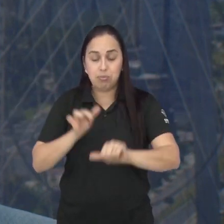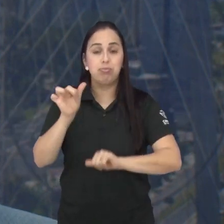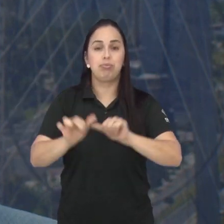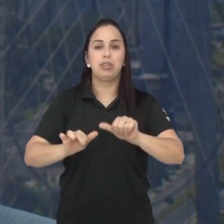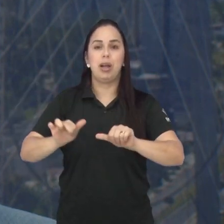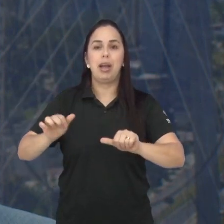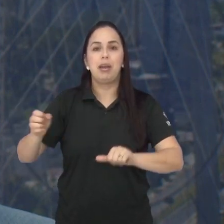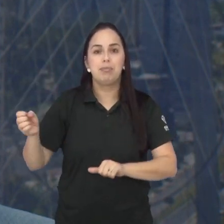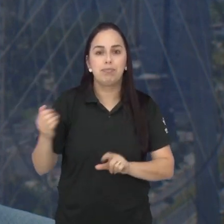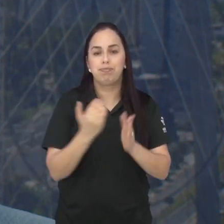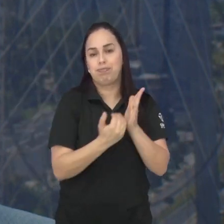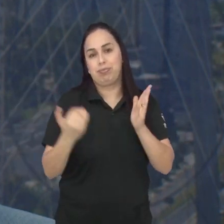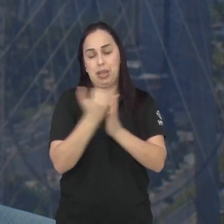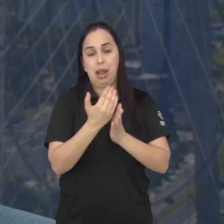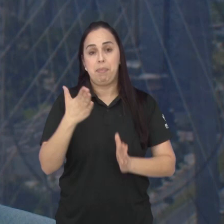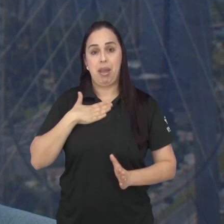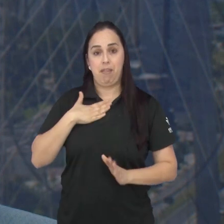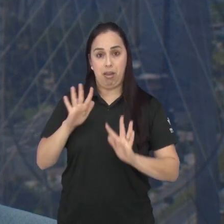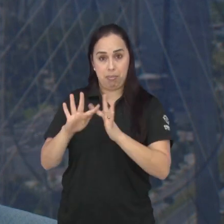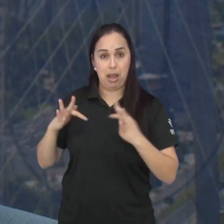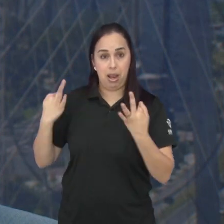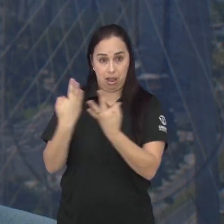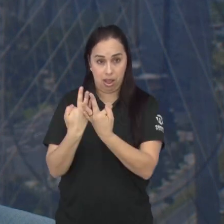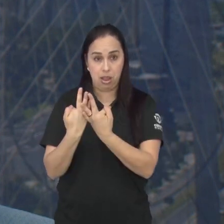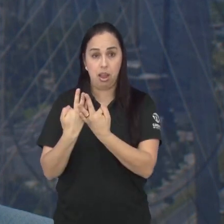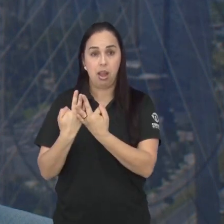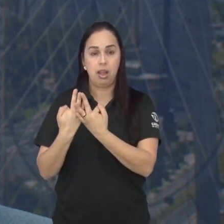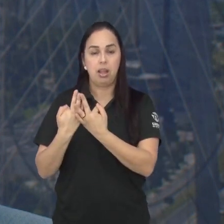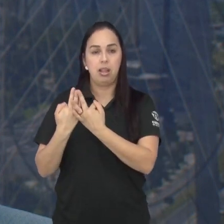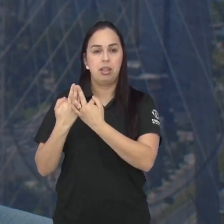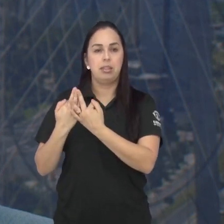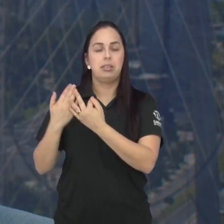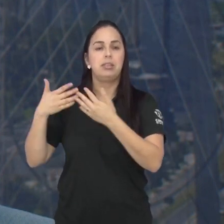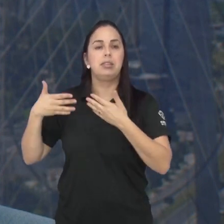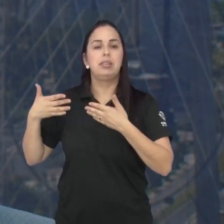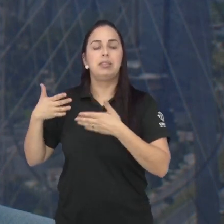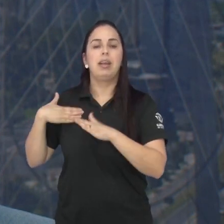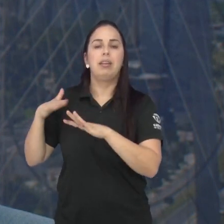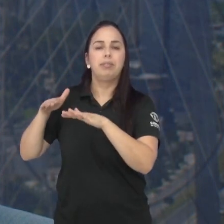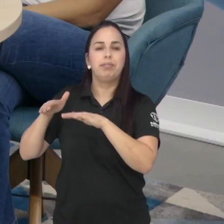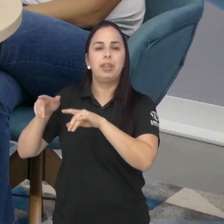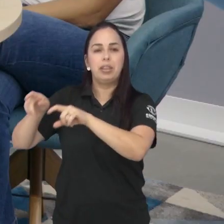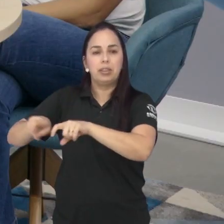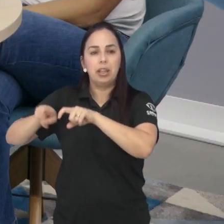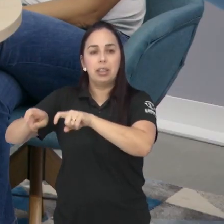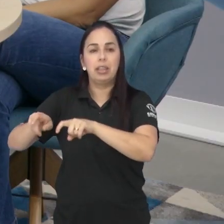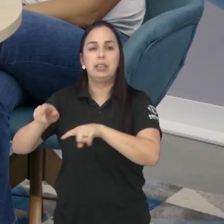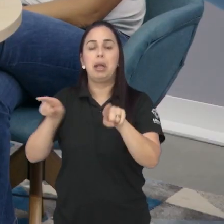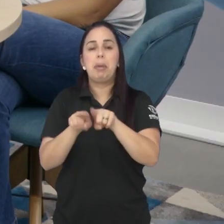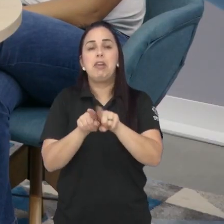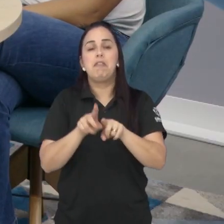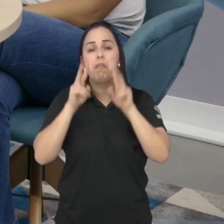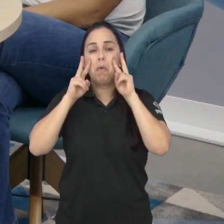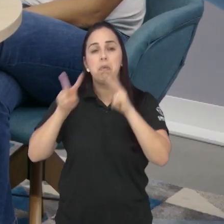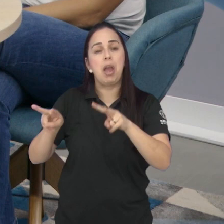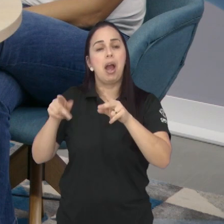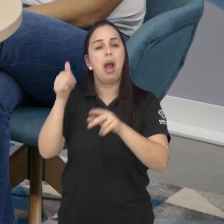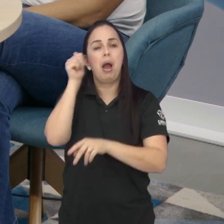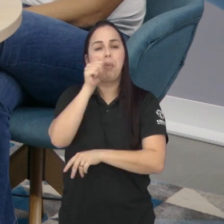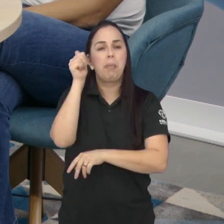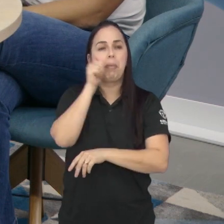de uma família que também vem de roça, e sempre via, né, mulheres que se uniam em torno também ali de